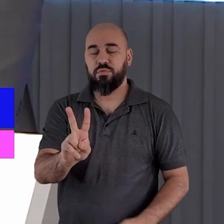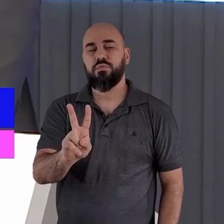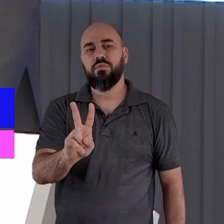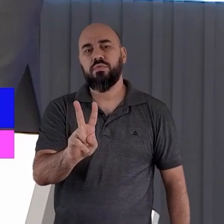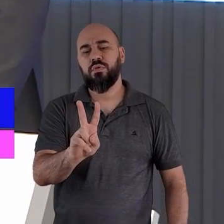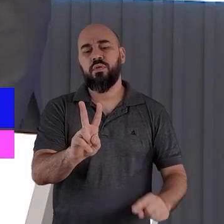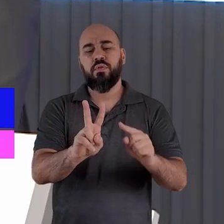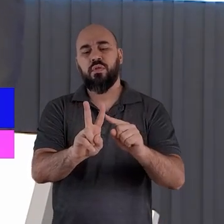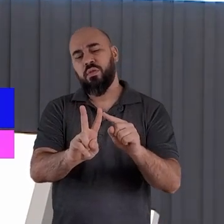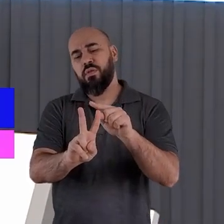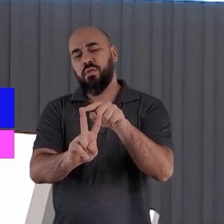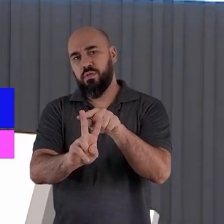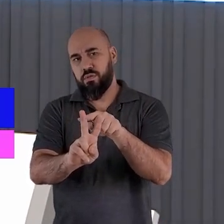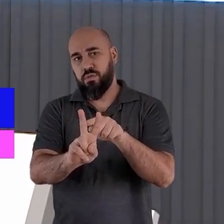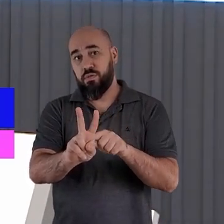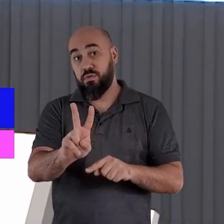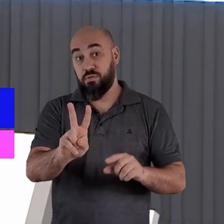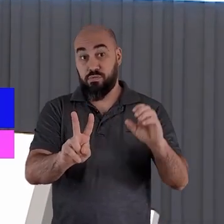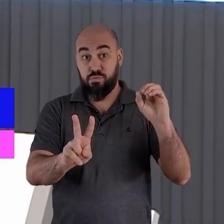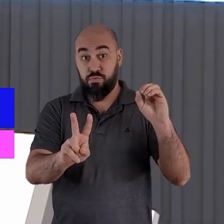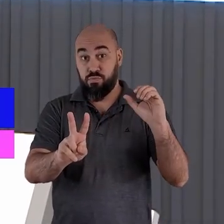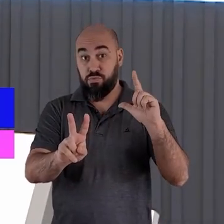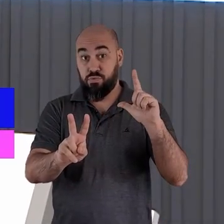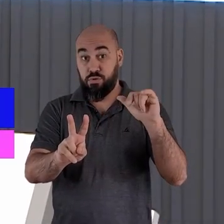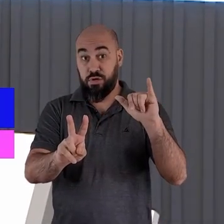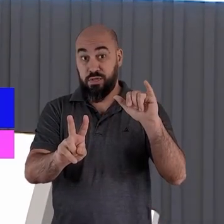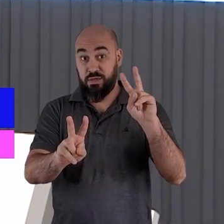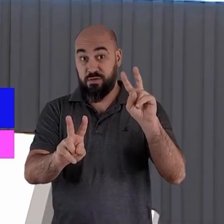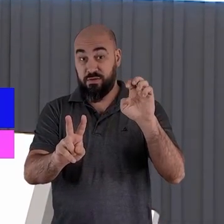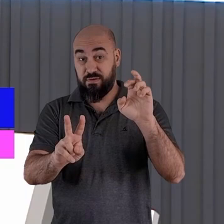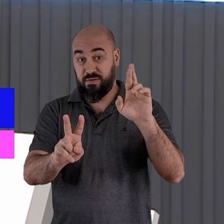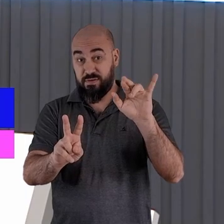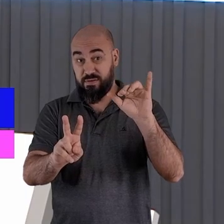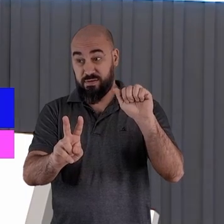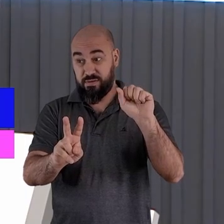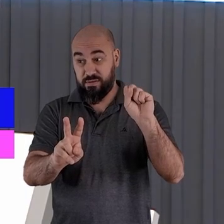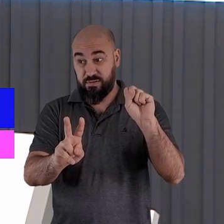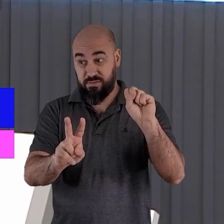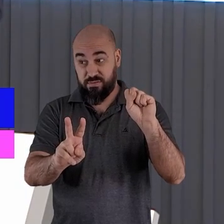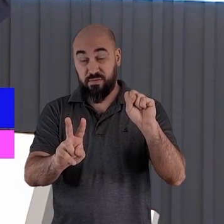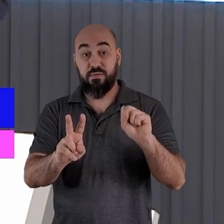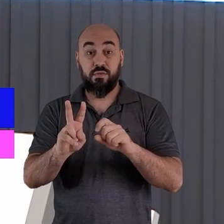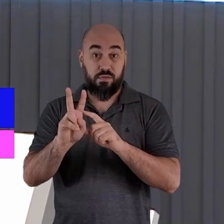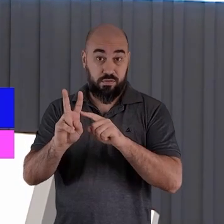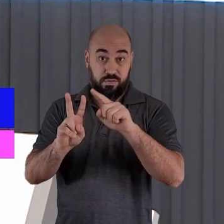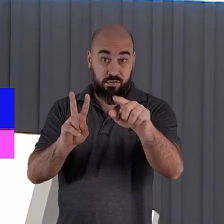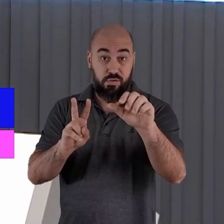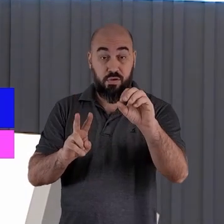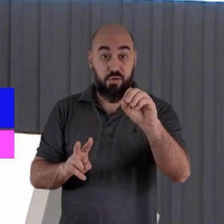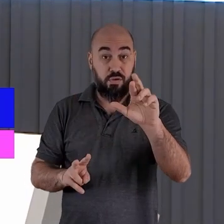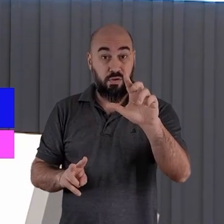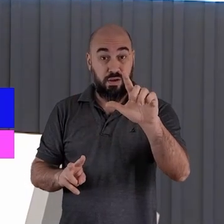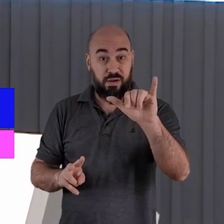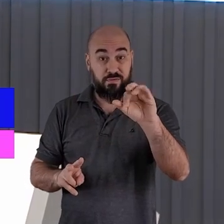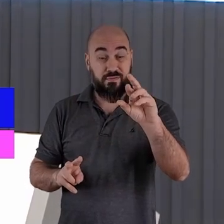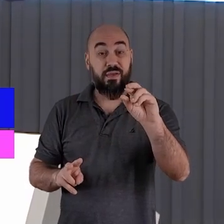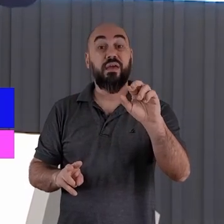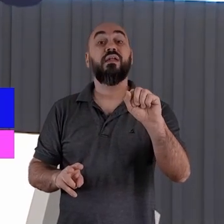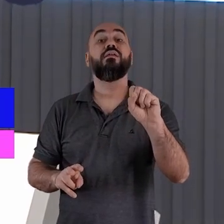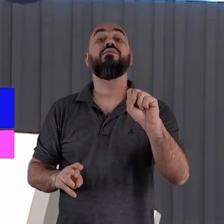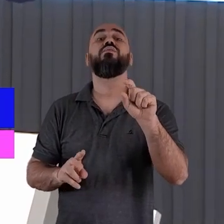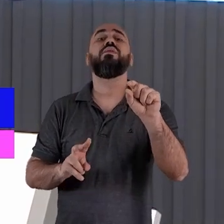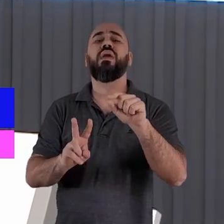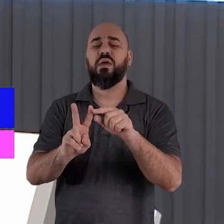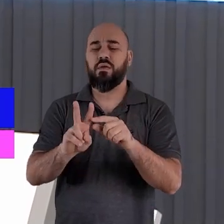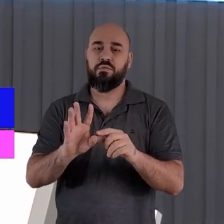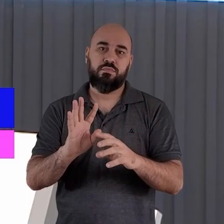são as duas oliveiras. E das oliveiras se extrai o